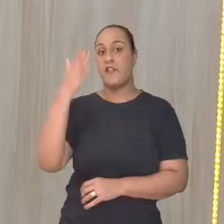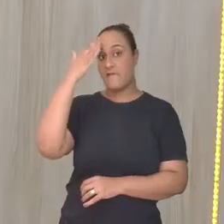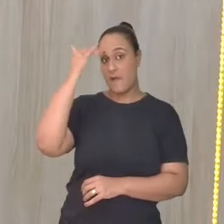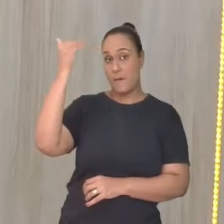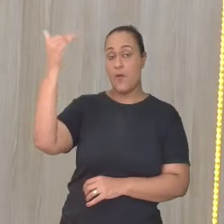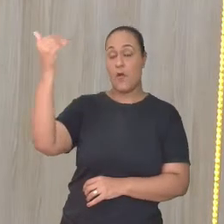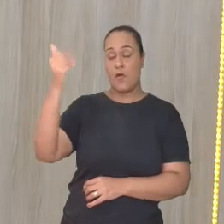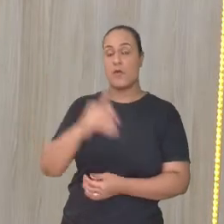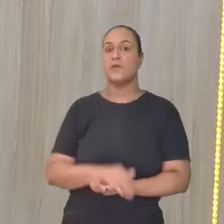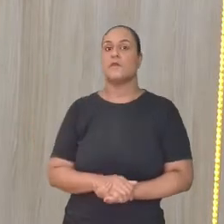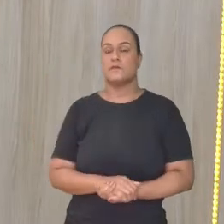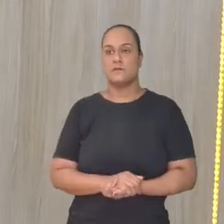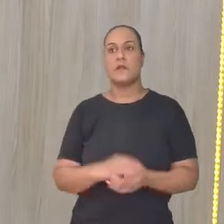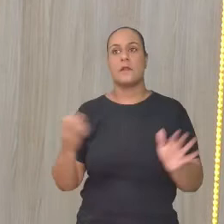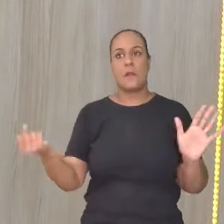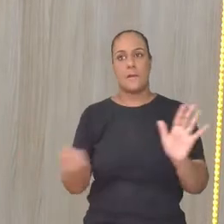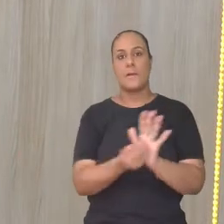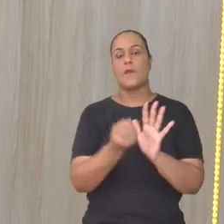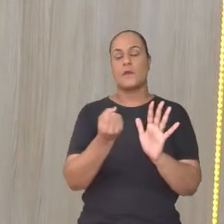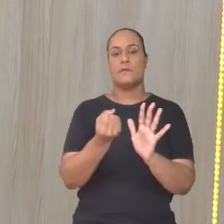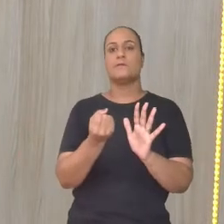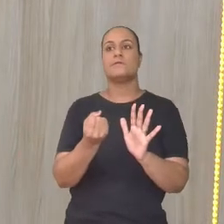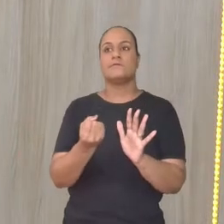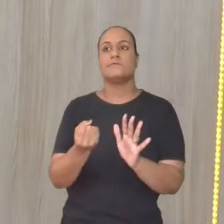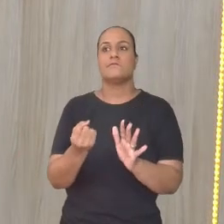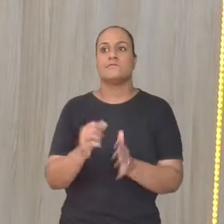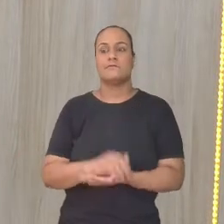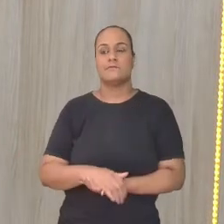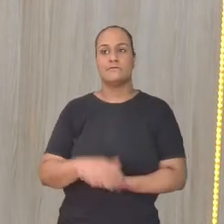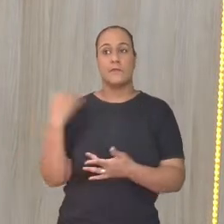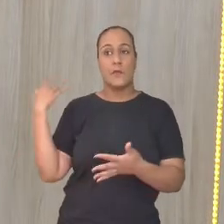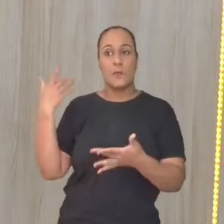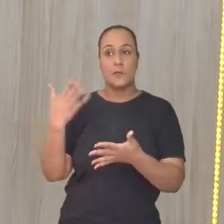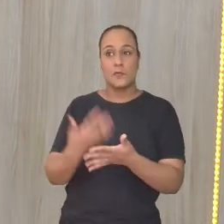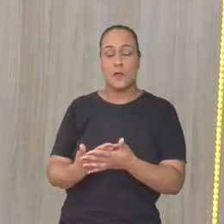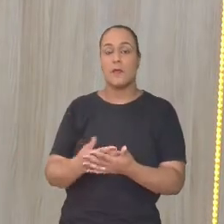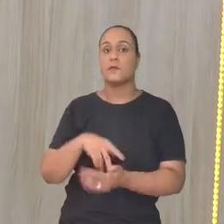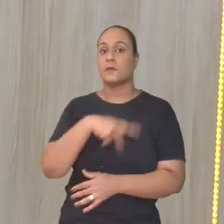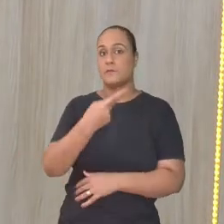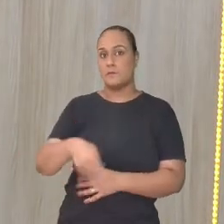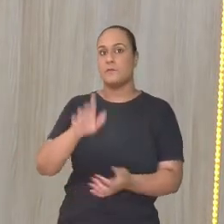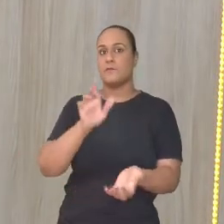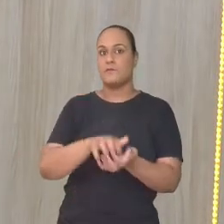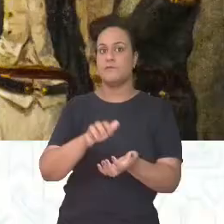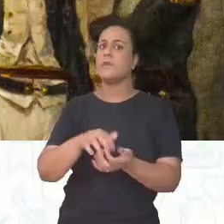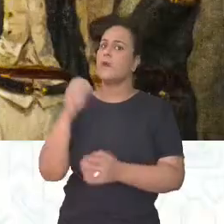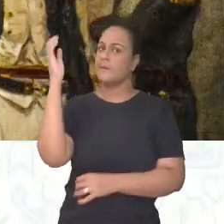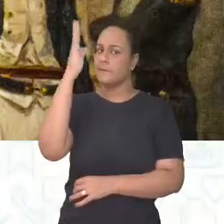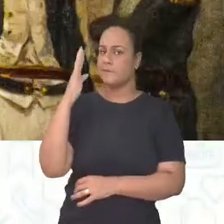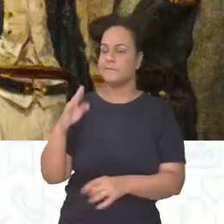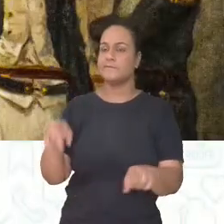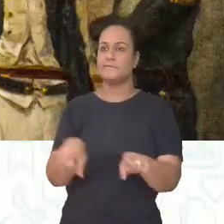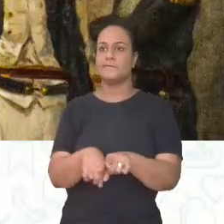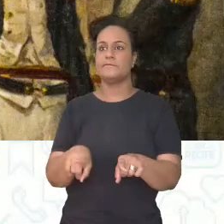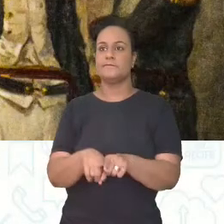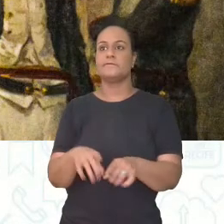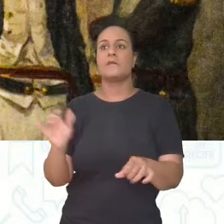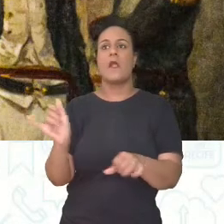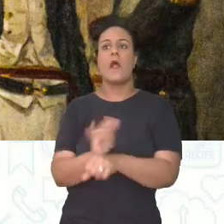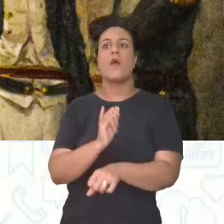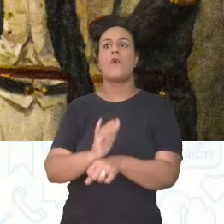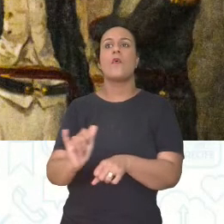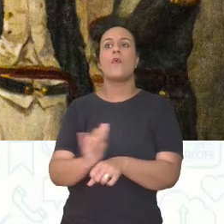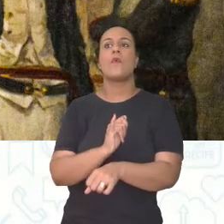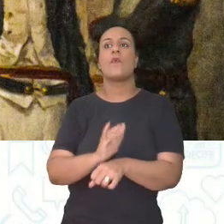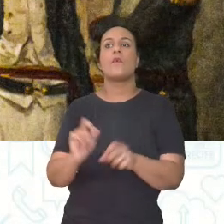é um marco, né, na história do nosso Estado e também do nosso país. Vejam aí algumas medidas tomadas